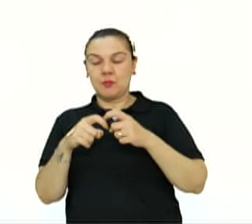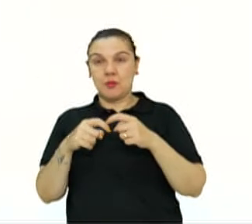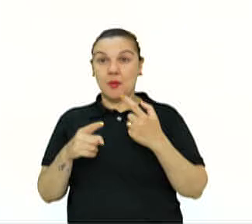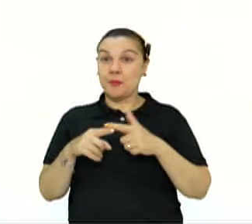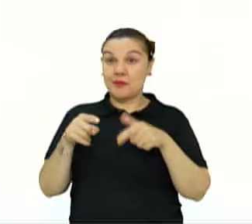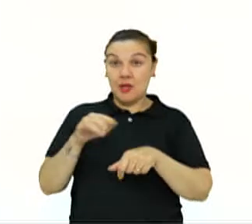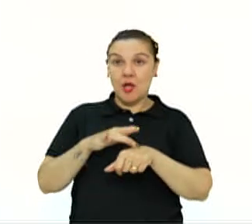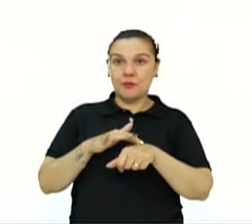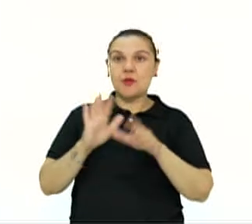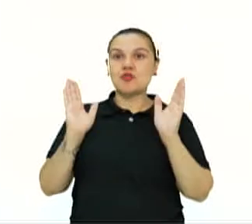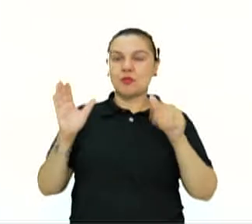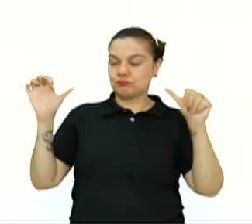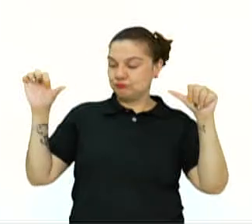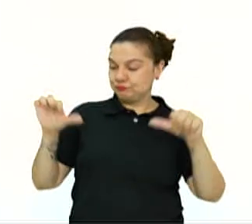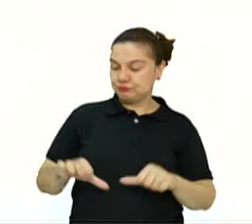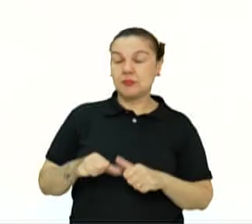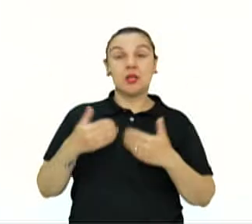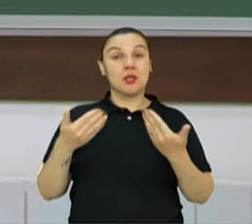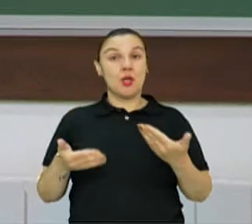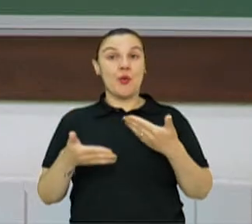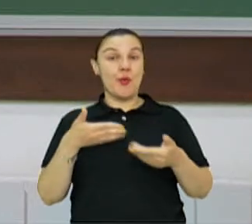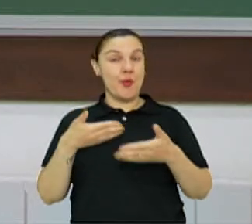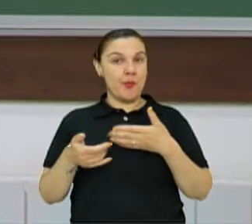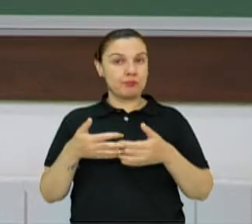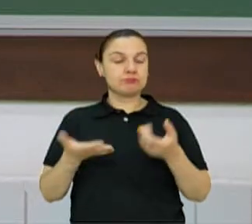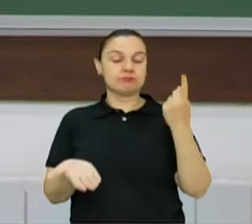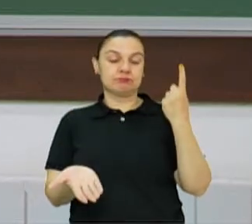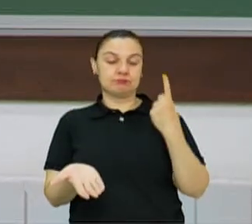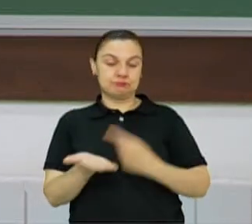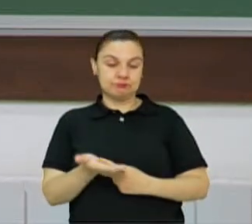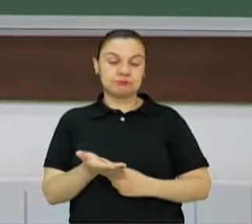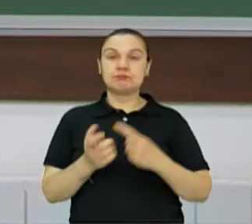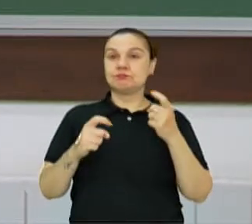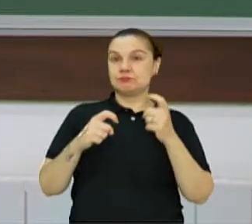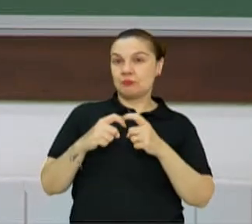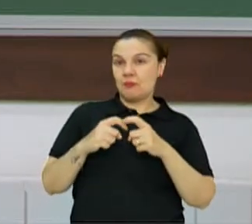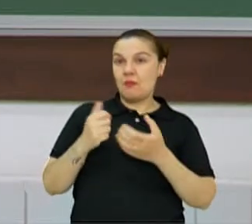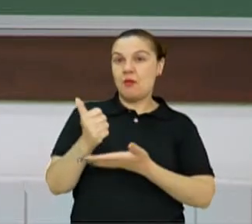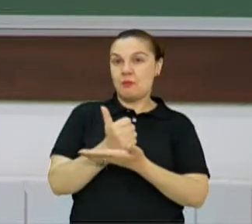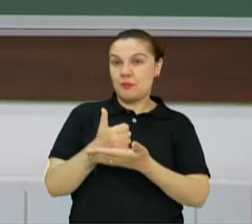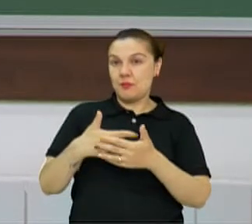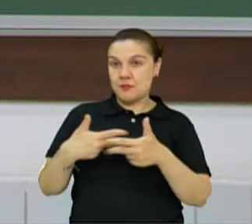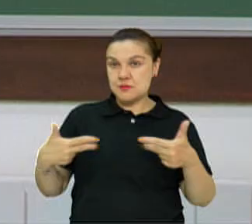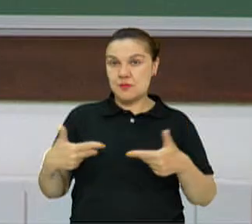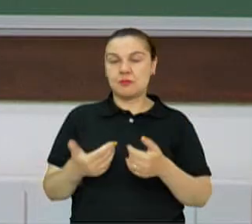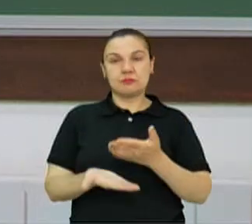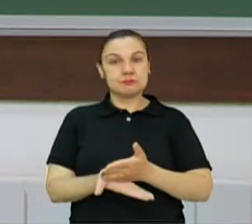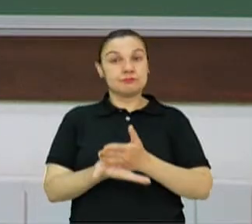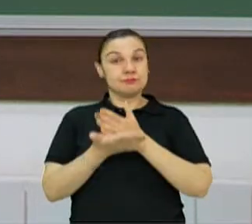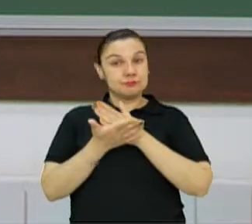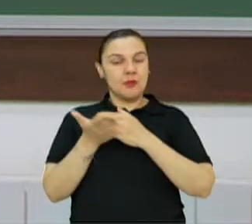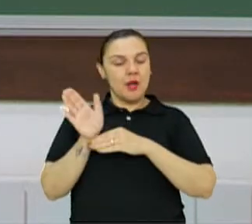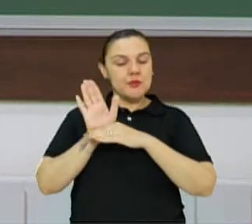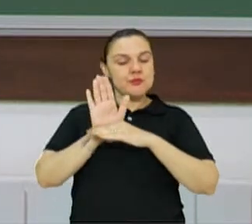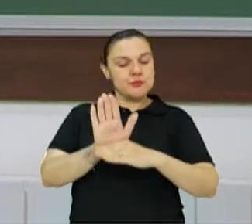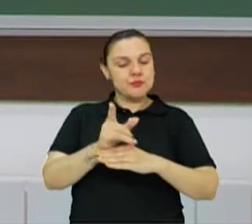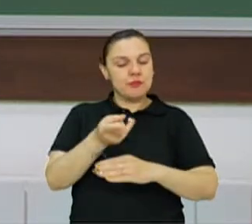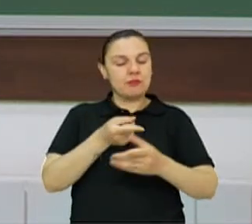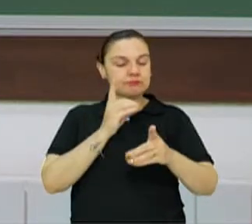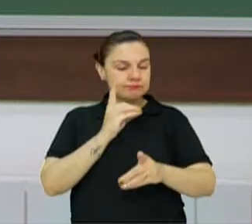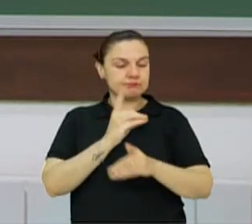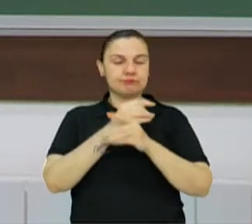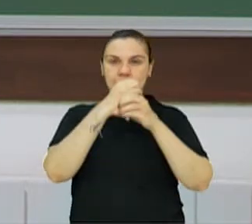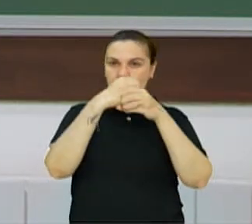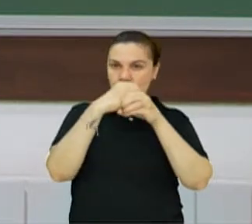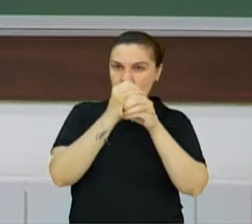agravou muito. Então, qualquer coisinha marca, né? O médico é um profissional que ajuda, que